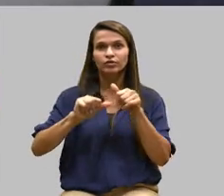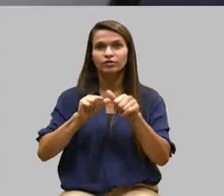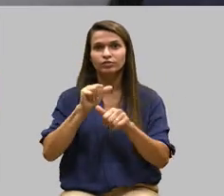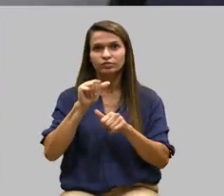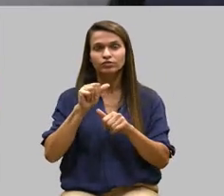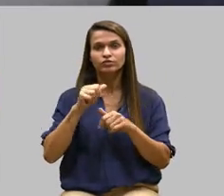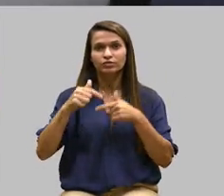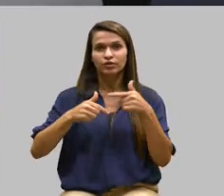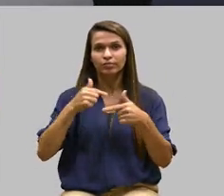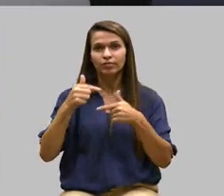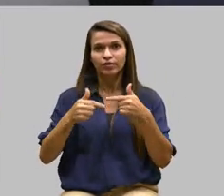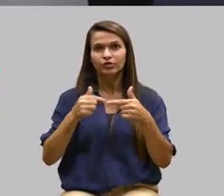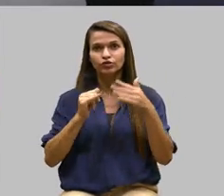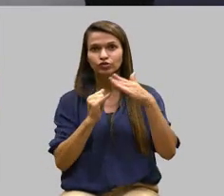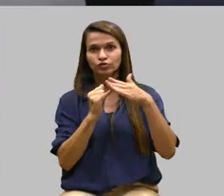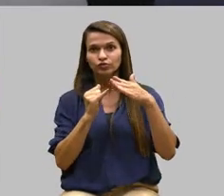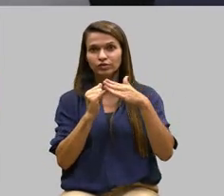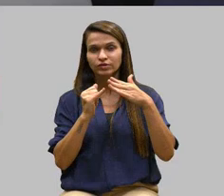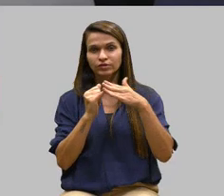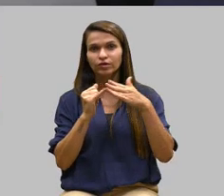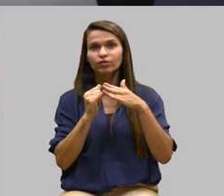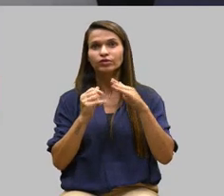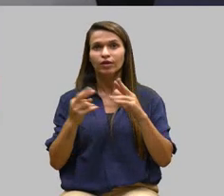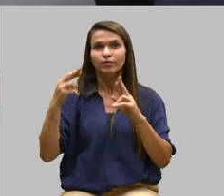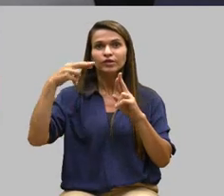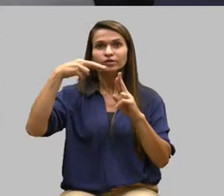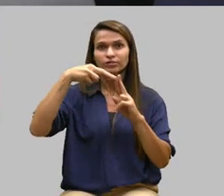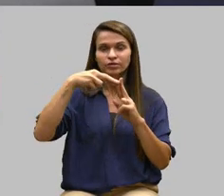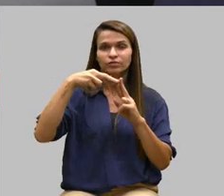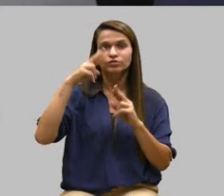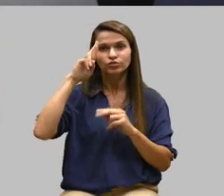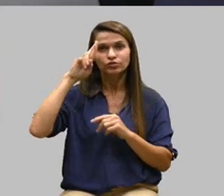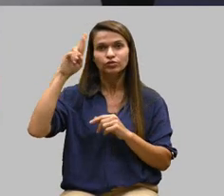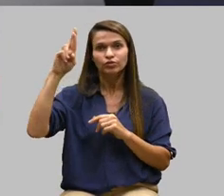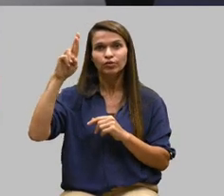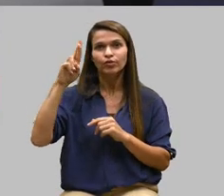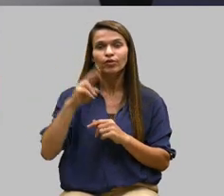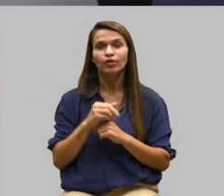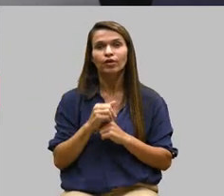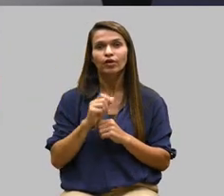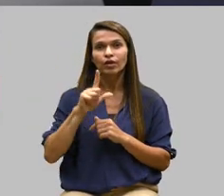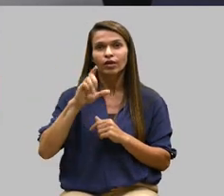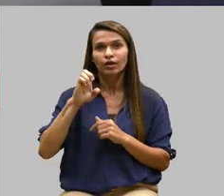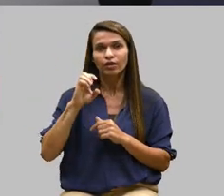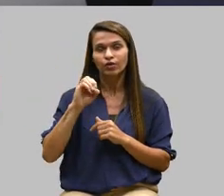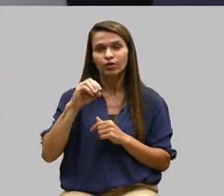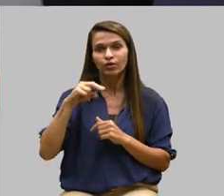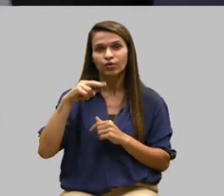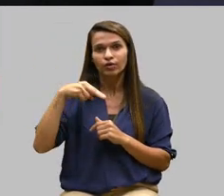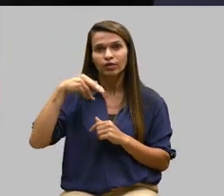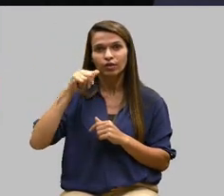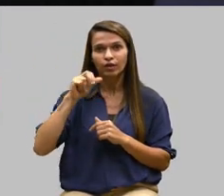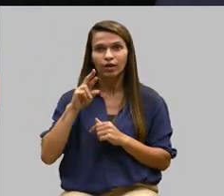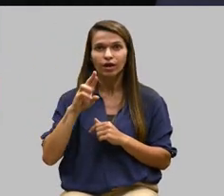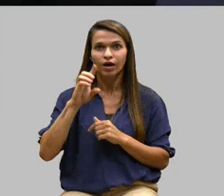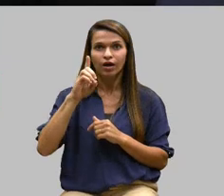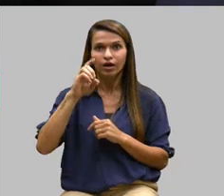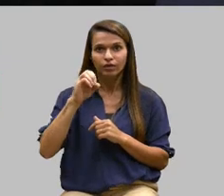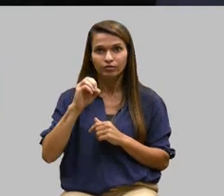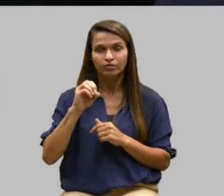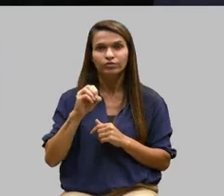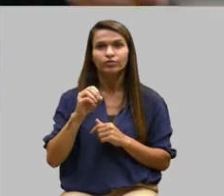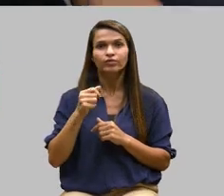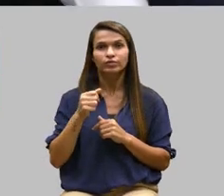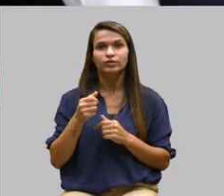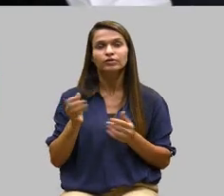mano Down instituição aqui representada na pessoa do seu presidente Leonardo Gontijo organização sem fins lucrativos que